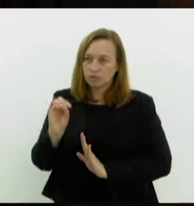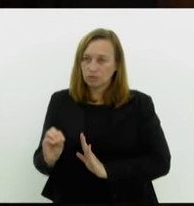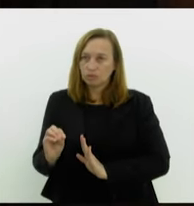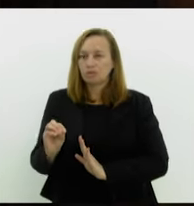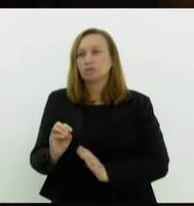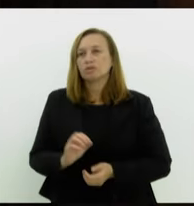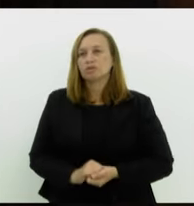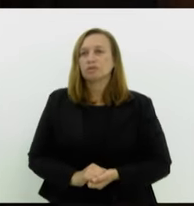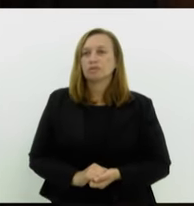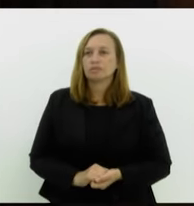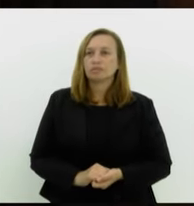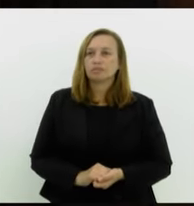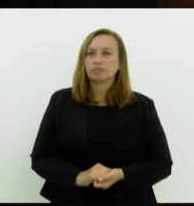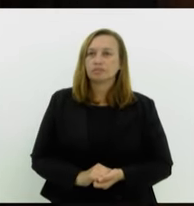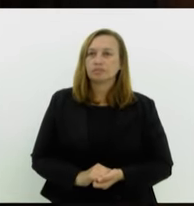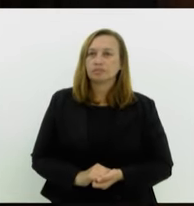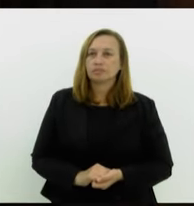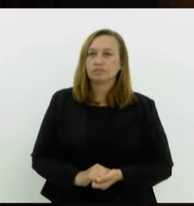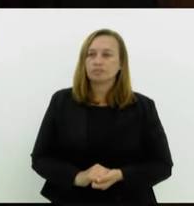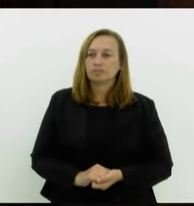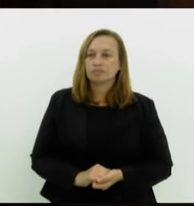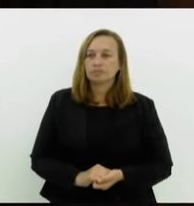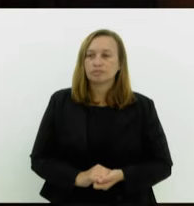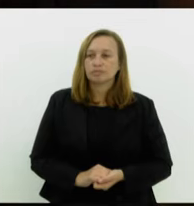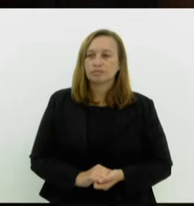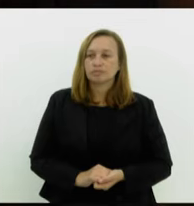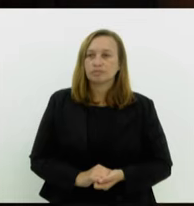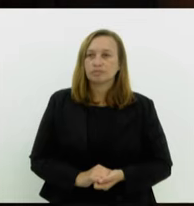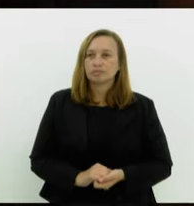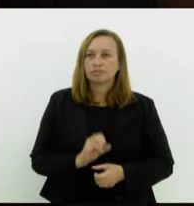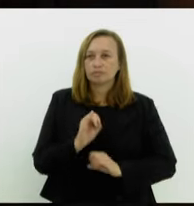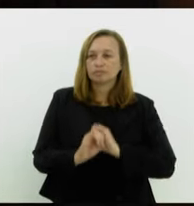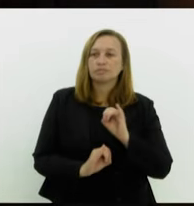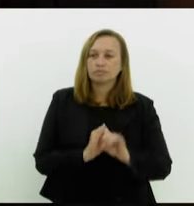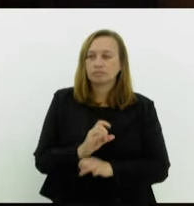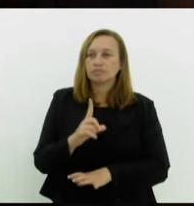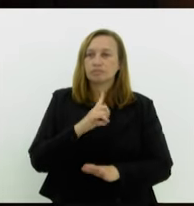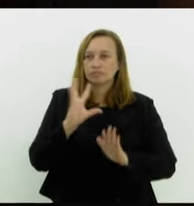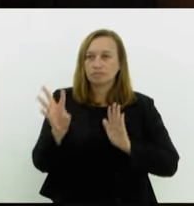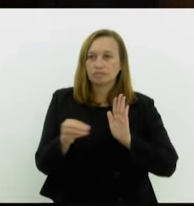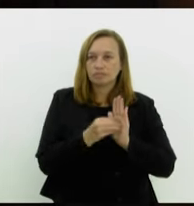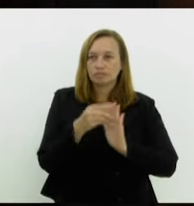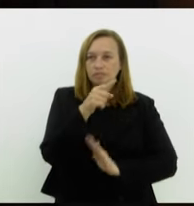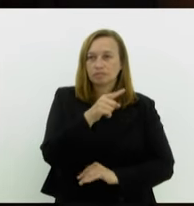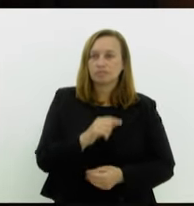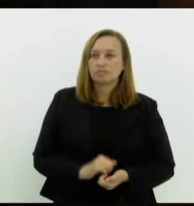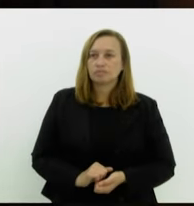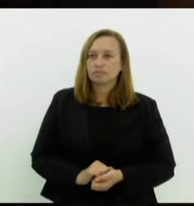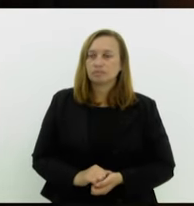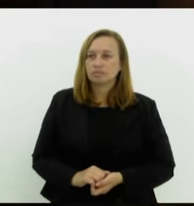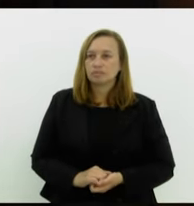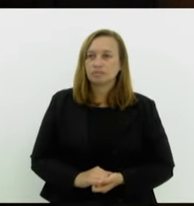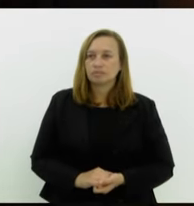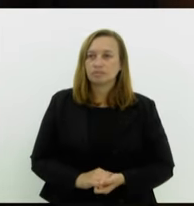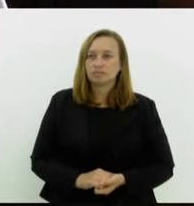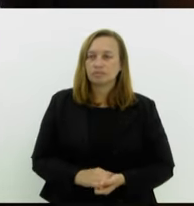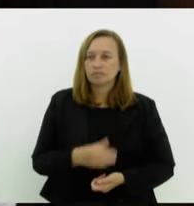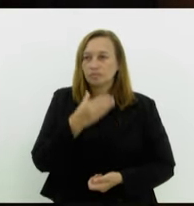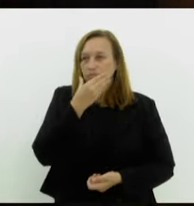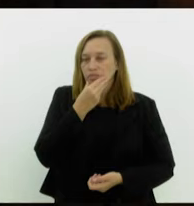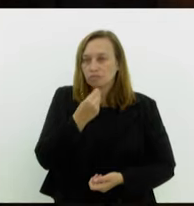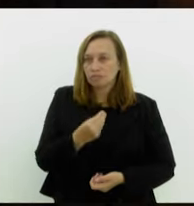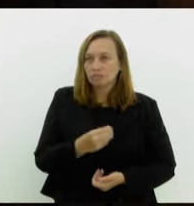disponível na internet vale a pena dar uma lida e é o negócio alarmante porque o homem quando ele é